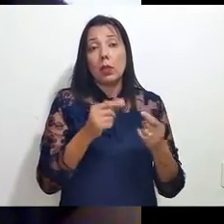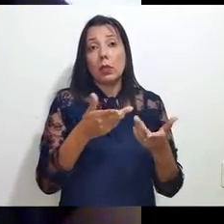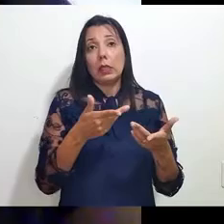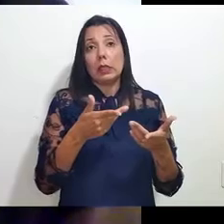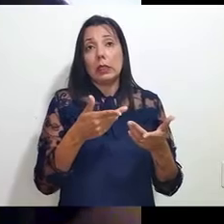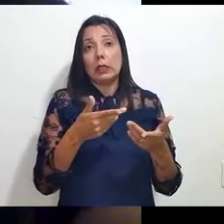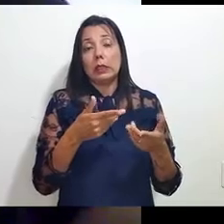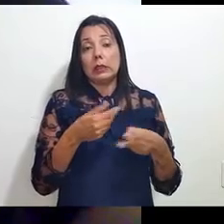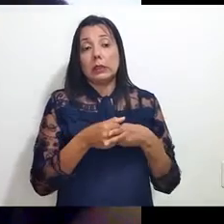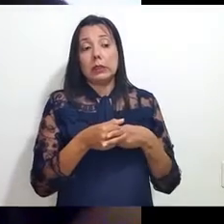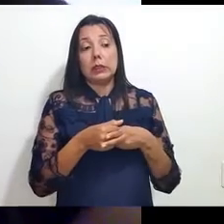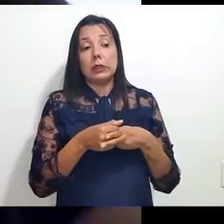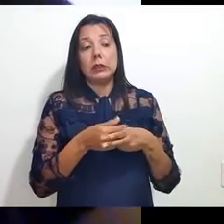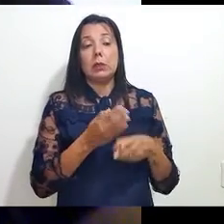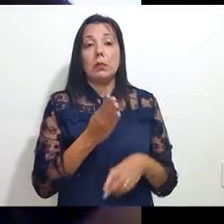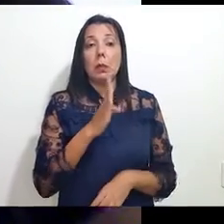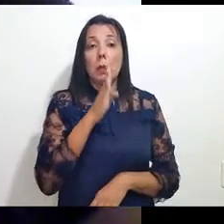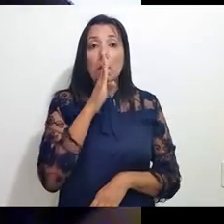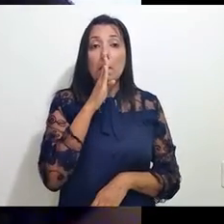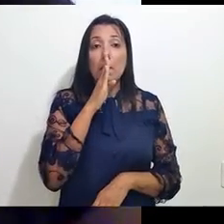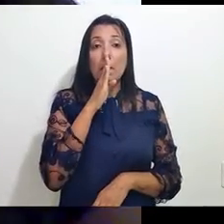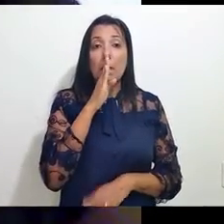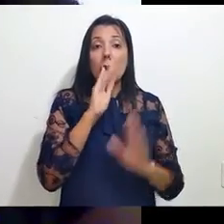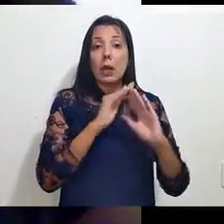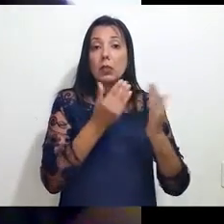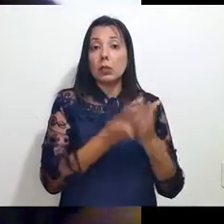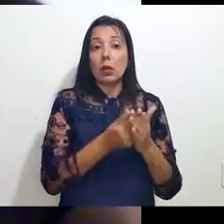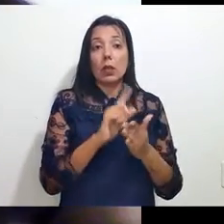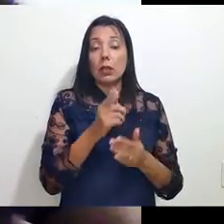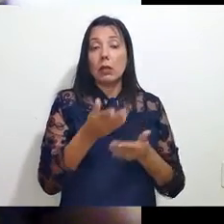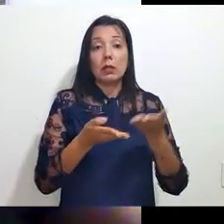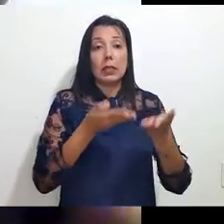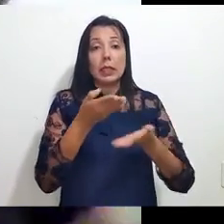ao tentar silenciar a escola